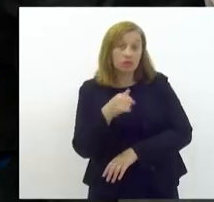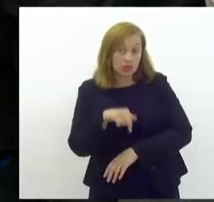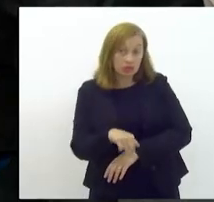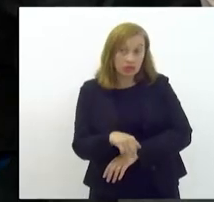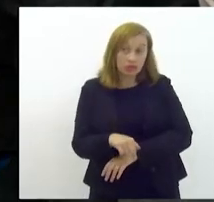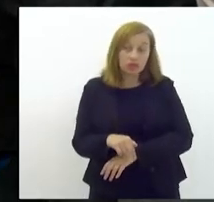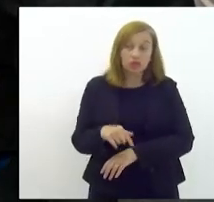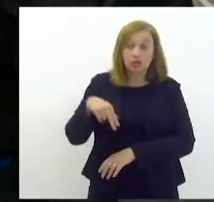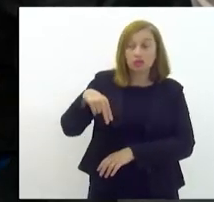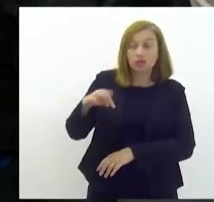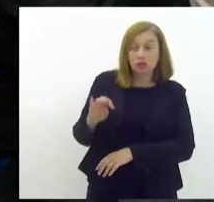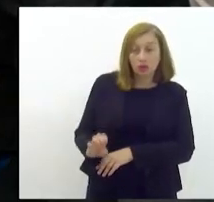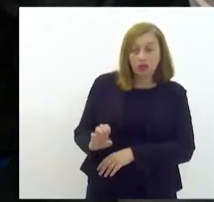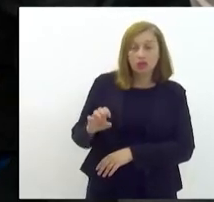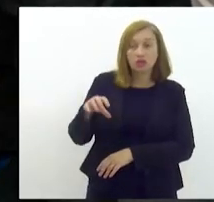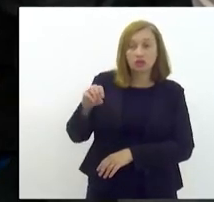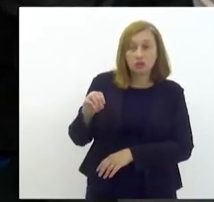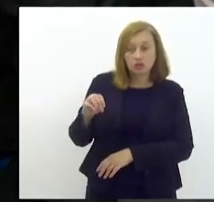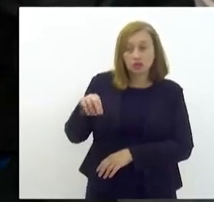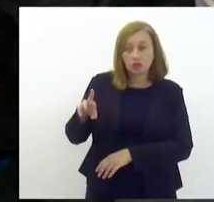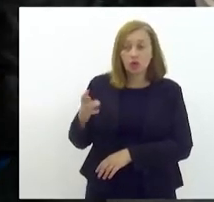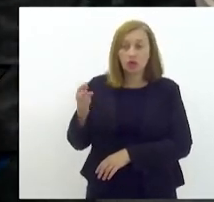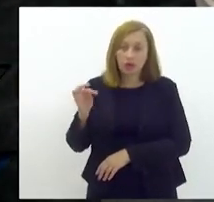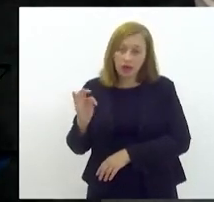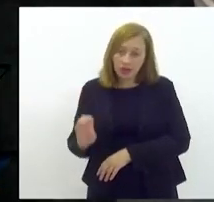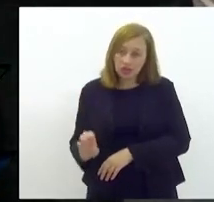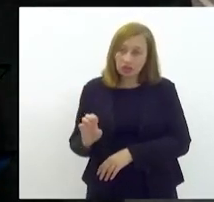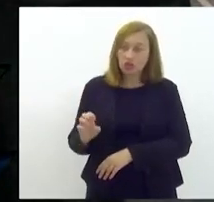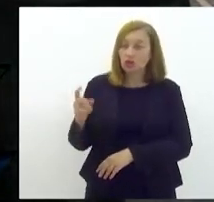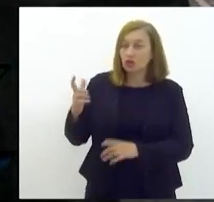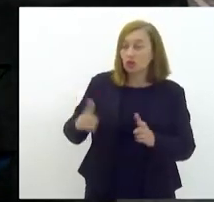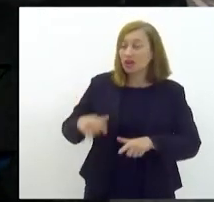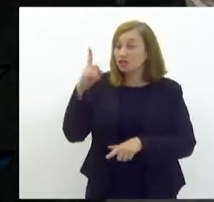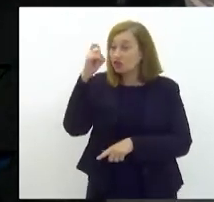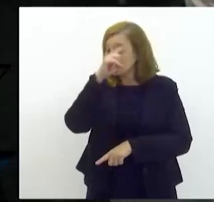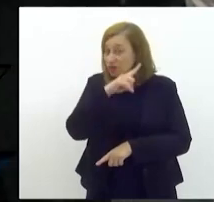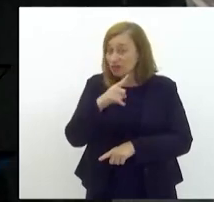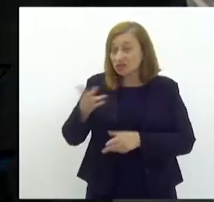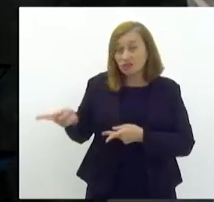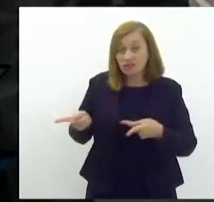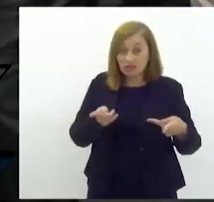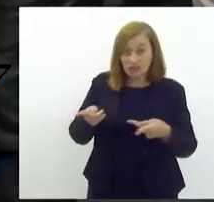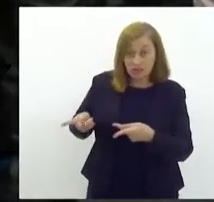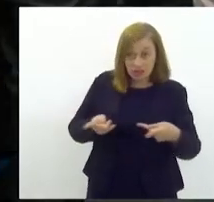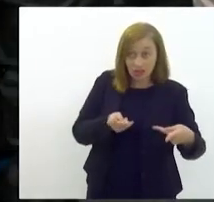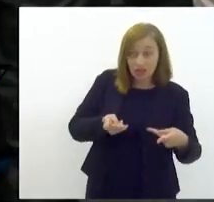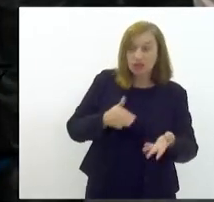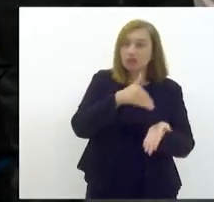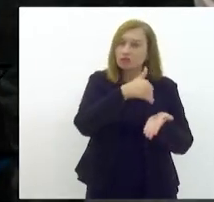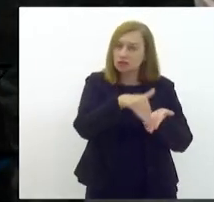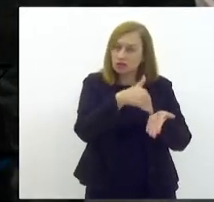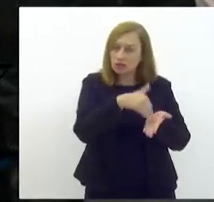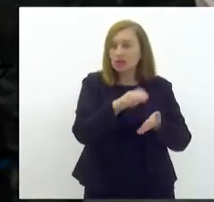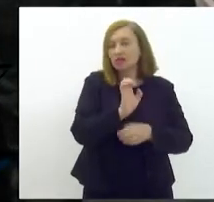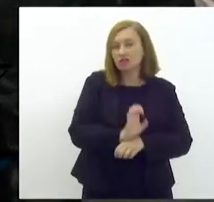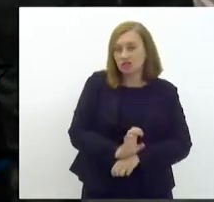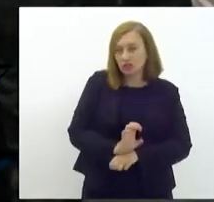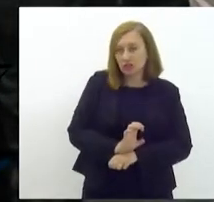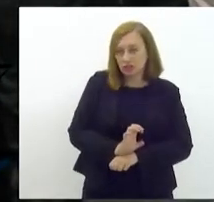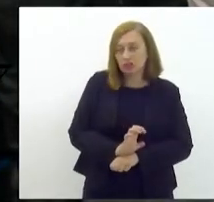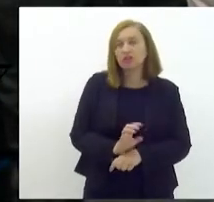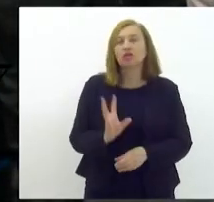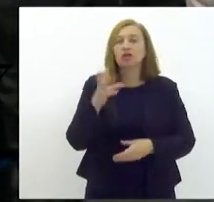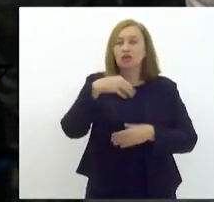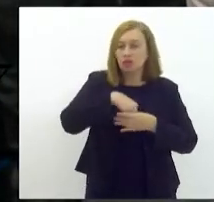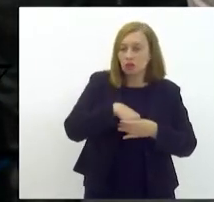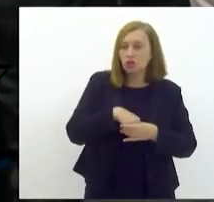região norte Noroeste regiões que são mais difíceis de serem visitados pelos secretários de Estados e